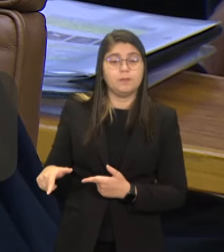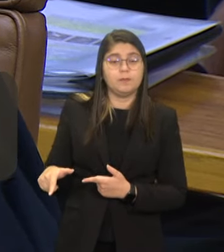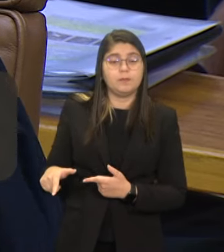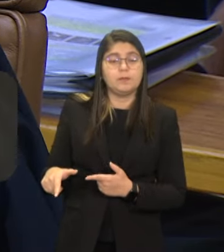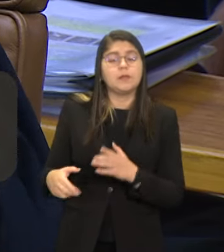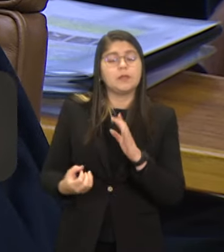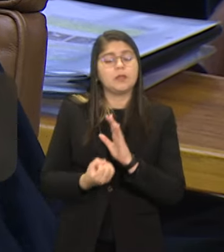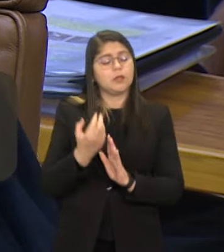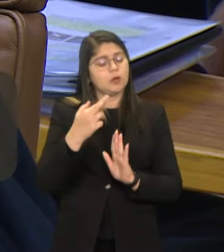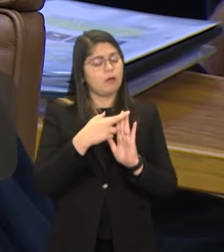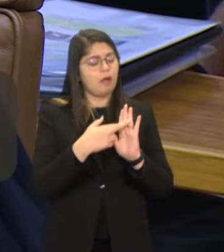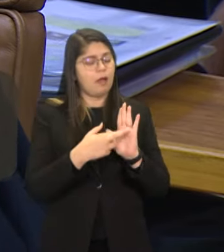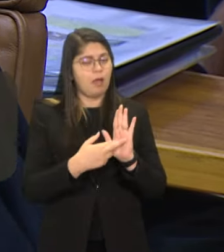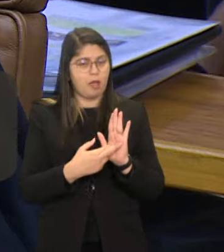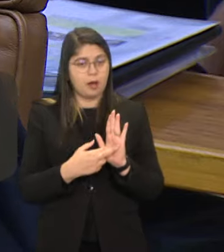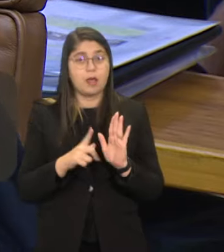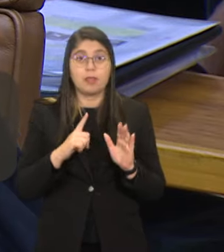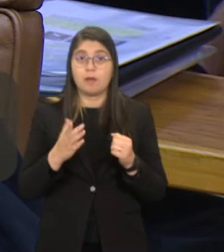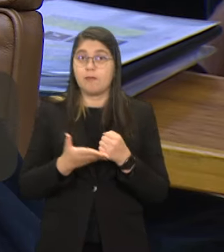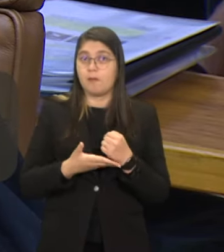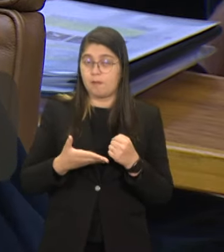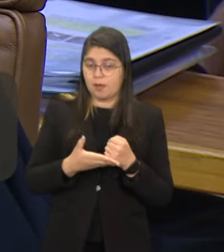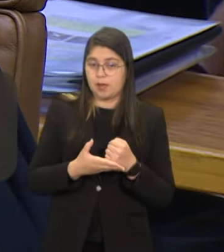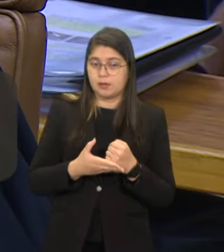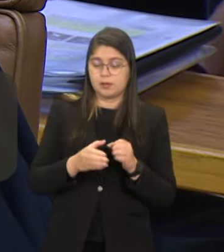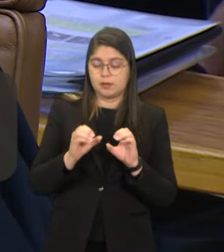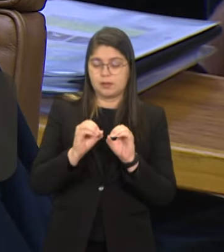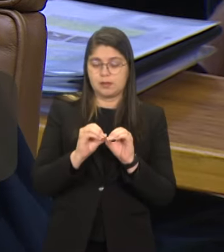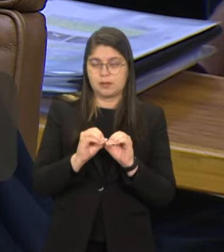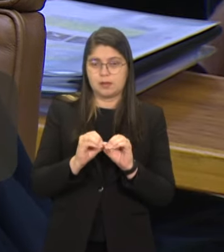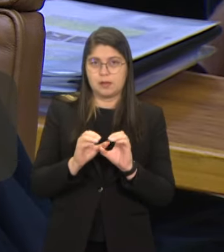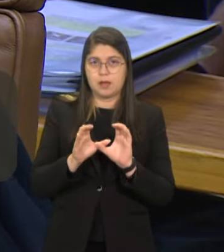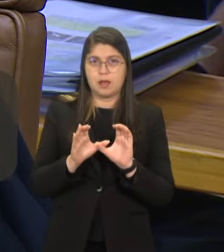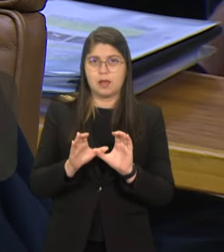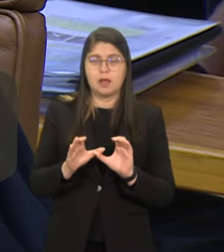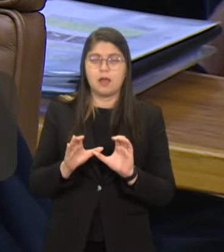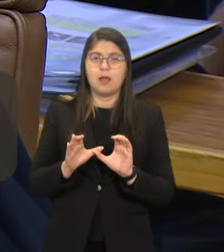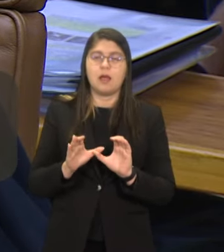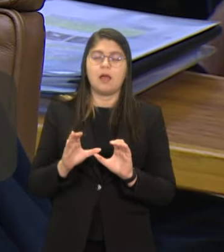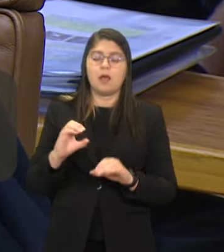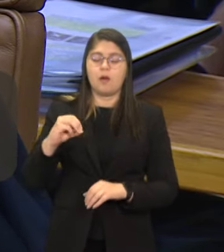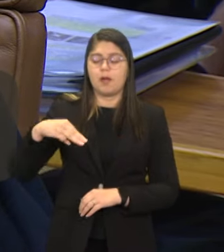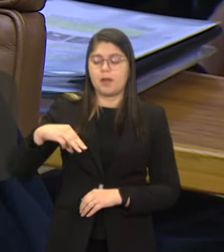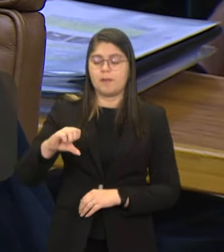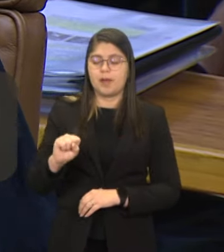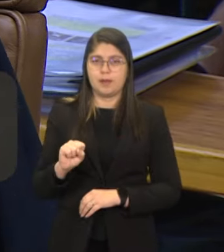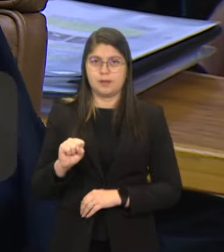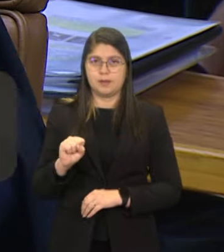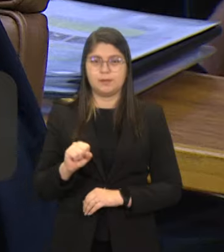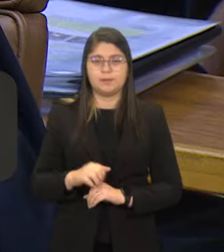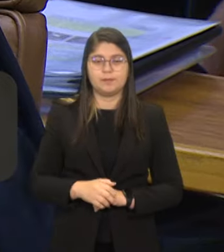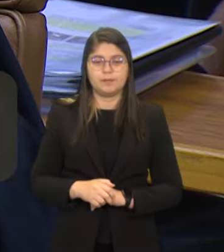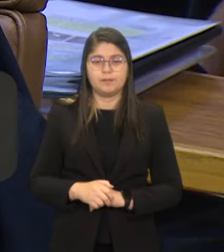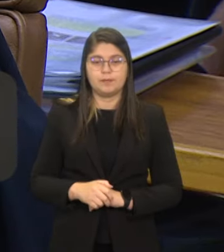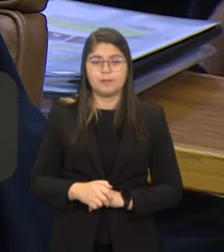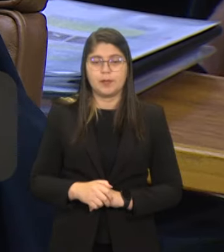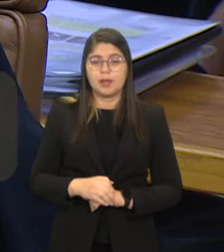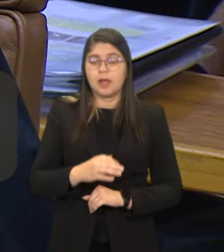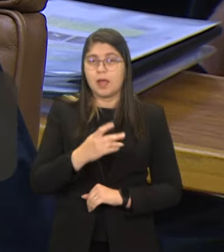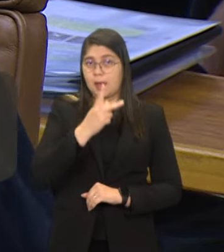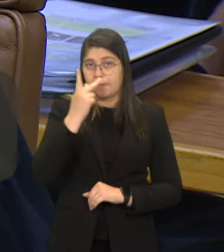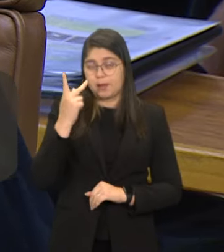regulamentou, com base em diretrizes da Organização Mundial de Saúde, que a vacinação da Covid-19 para menores de 18 anos